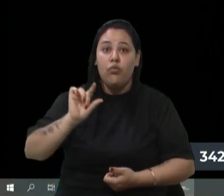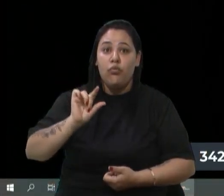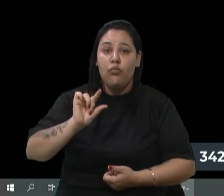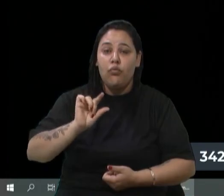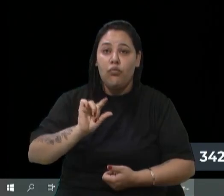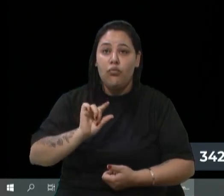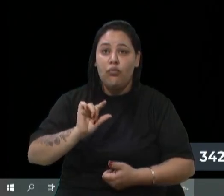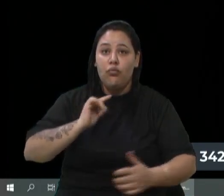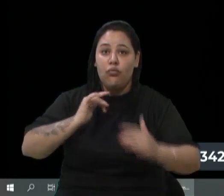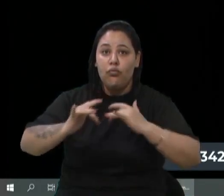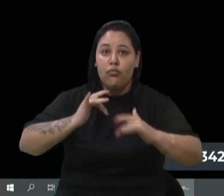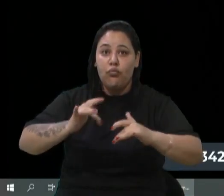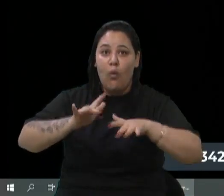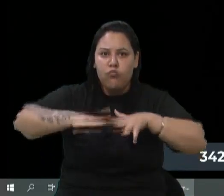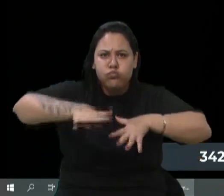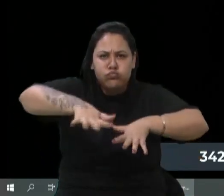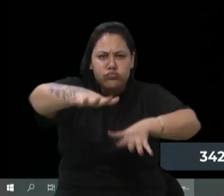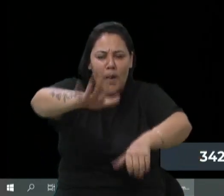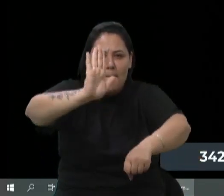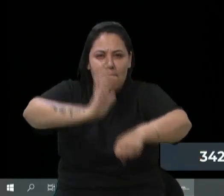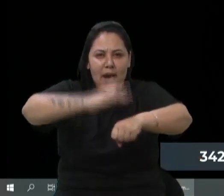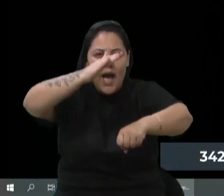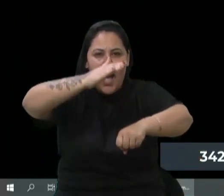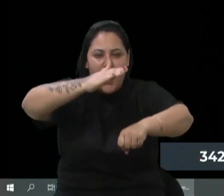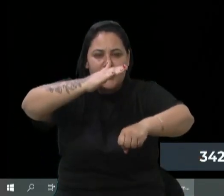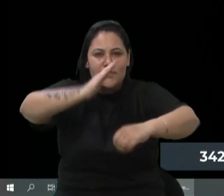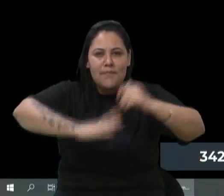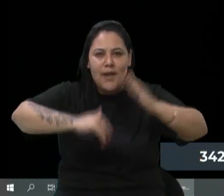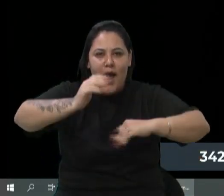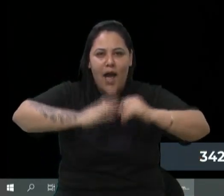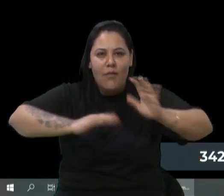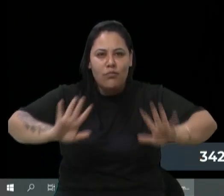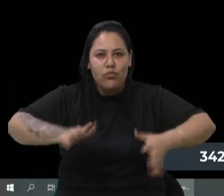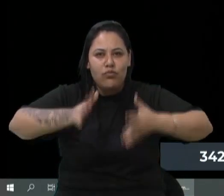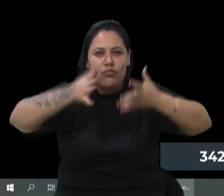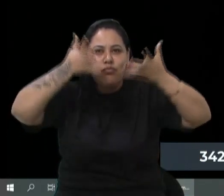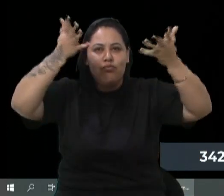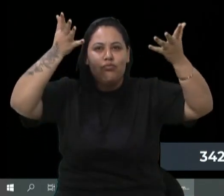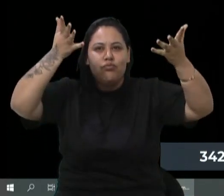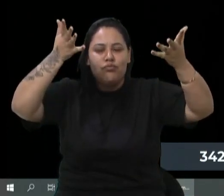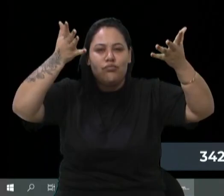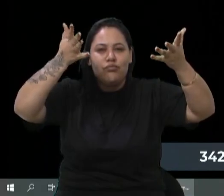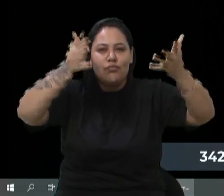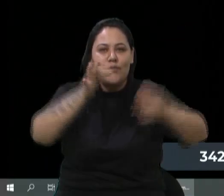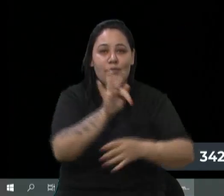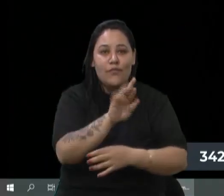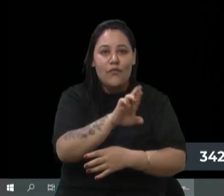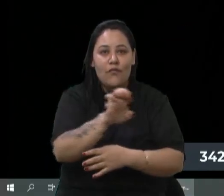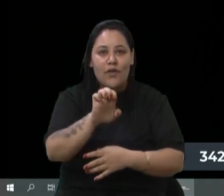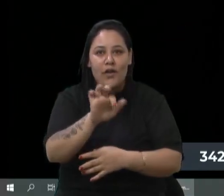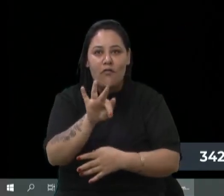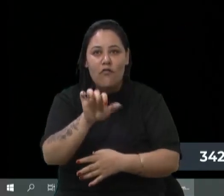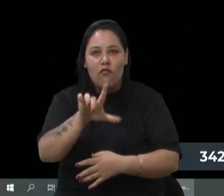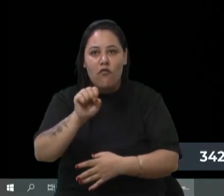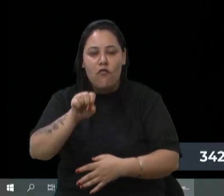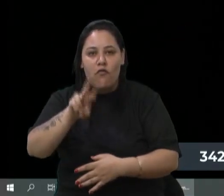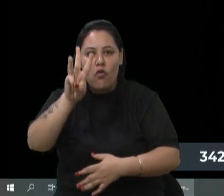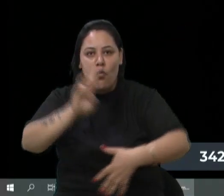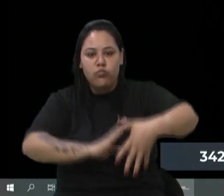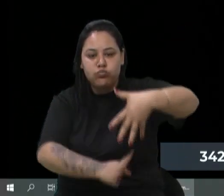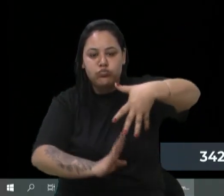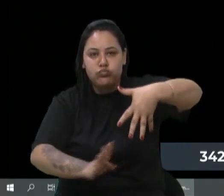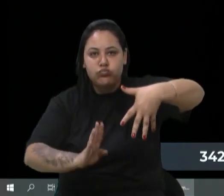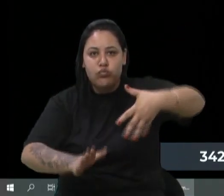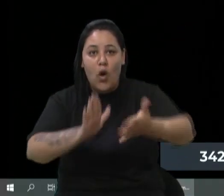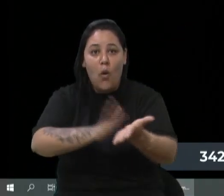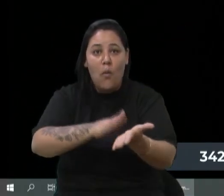estradas, mais praticidade e fluidez. Isso é Free Flow, um sistema de cobrança de pedágio sem praças físicas